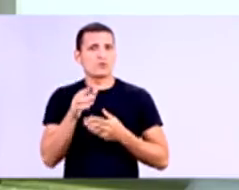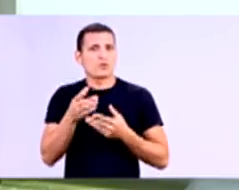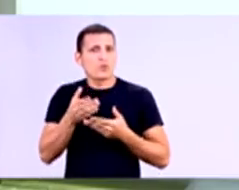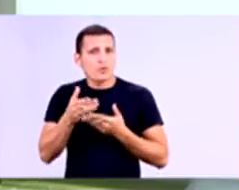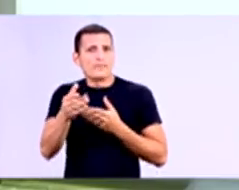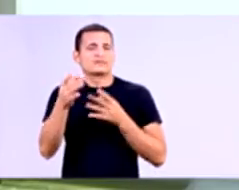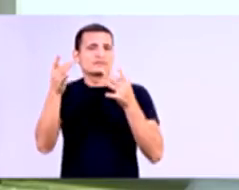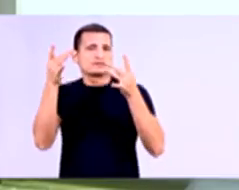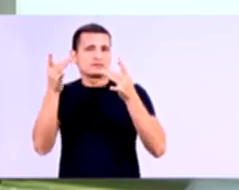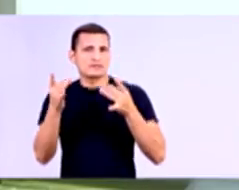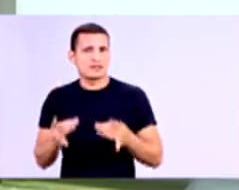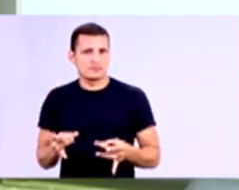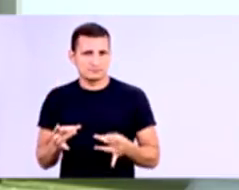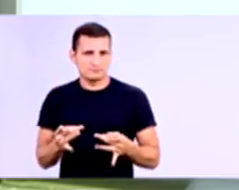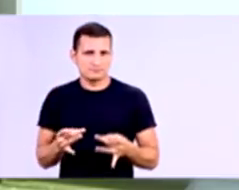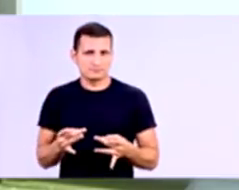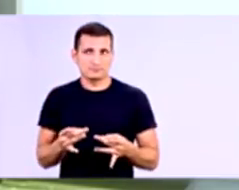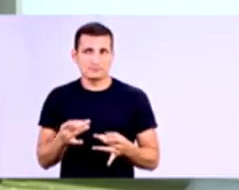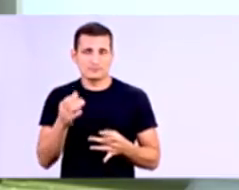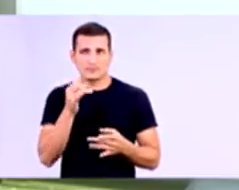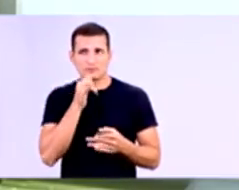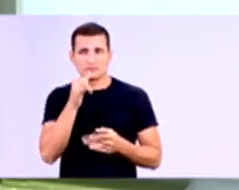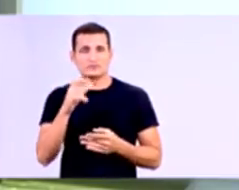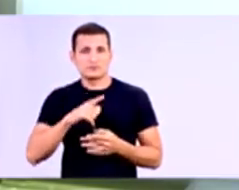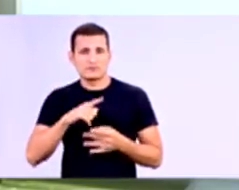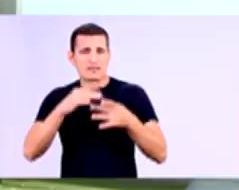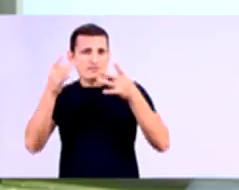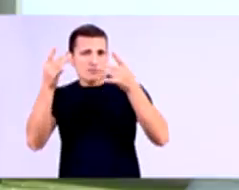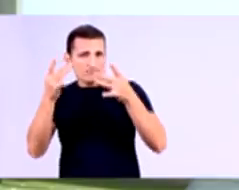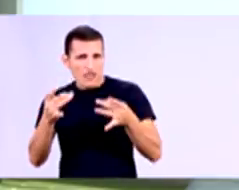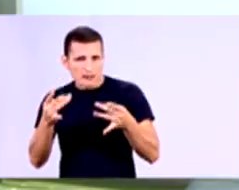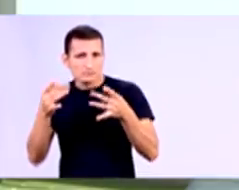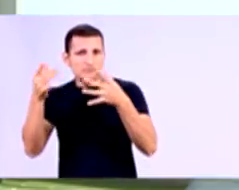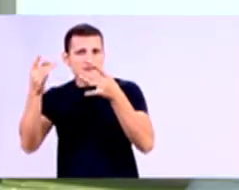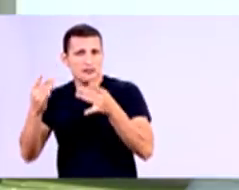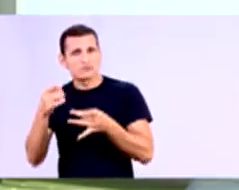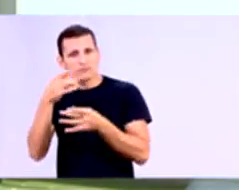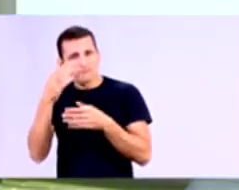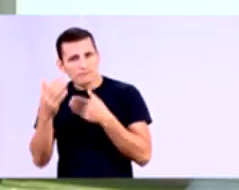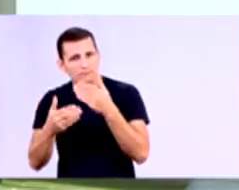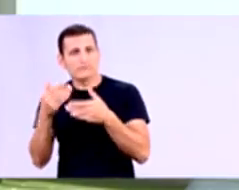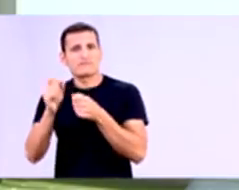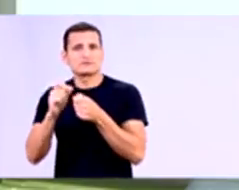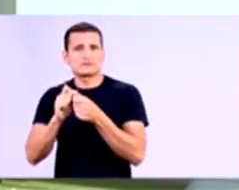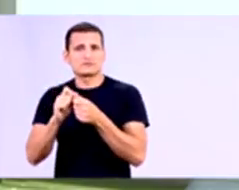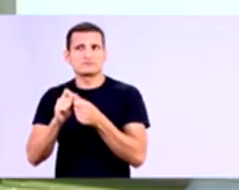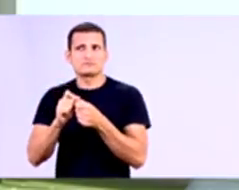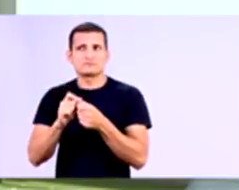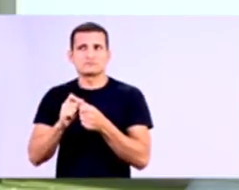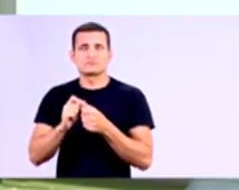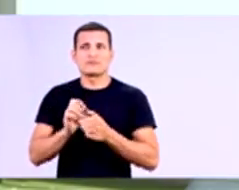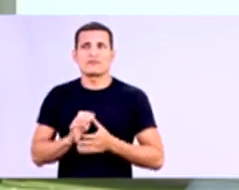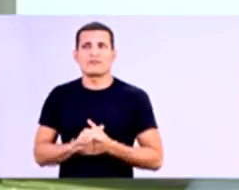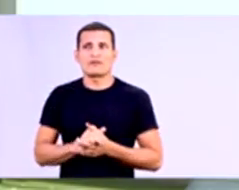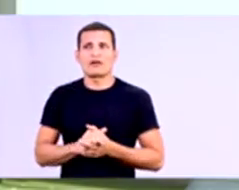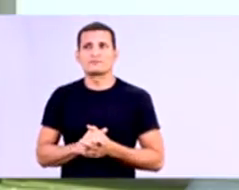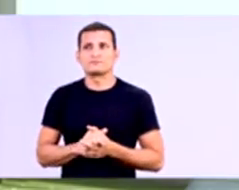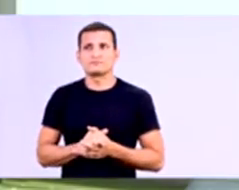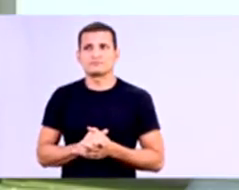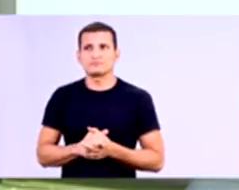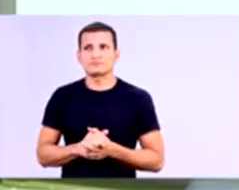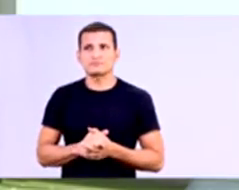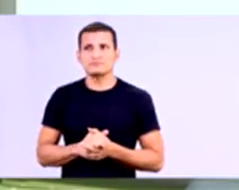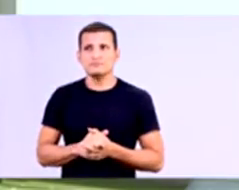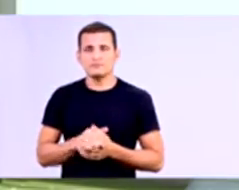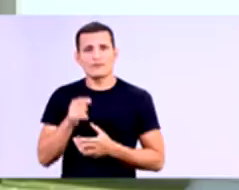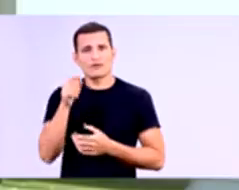detalhar. E se tiver detalhe do detalhe, você vai fazendo. Dessa forma, como